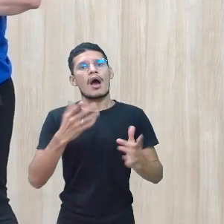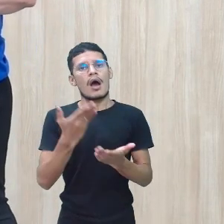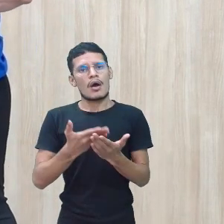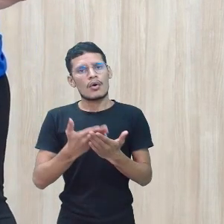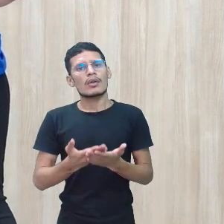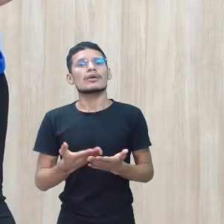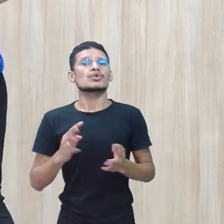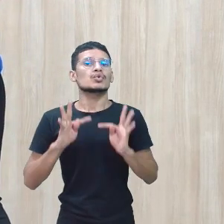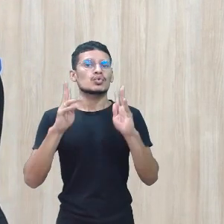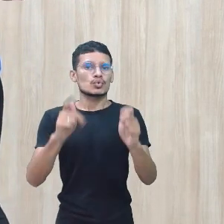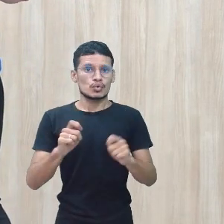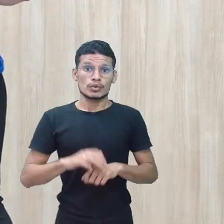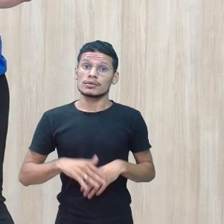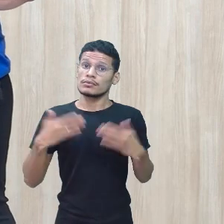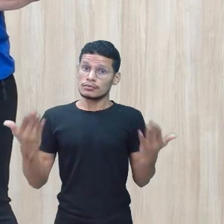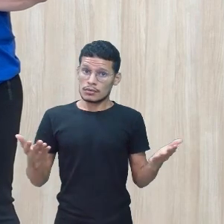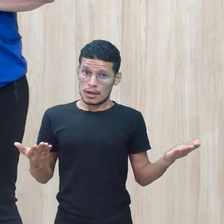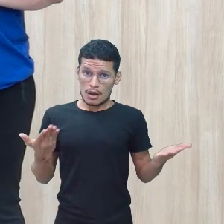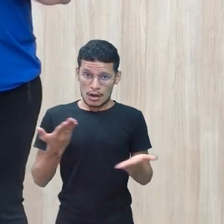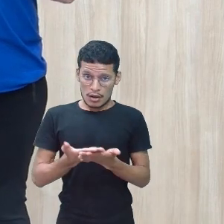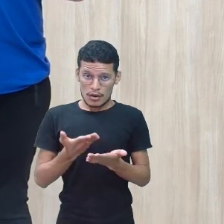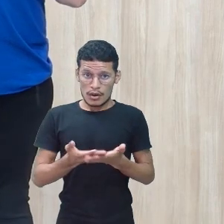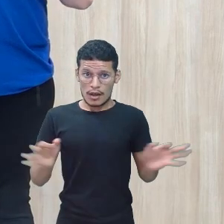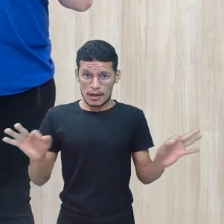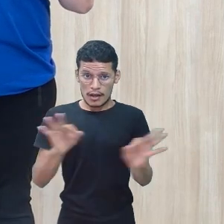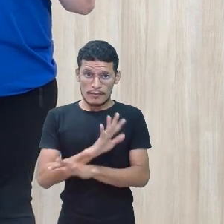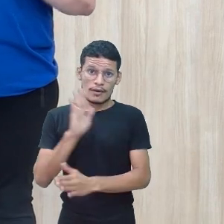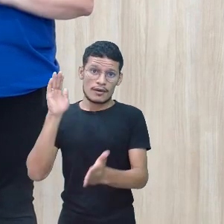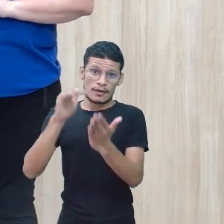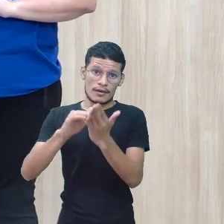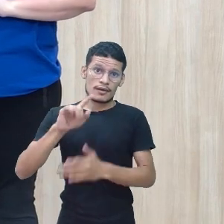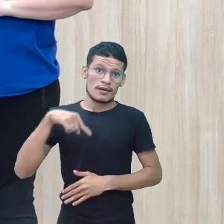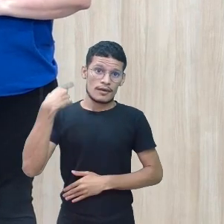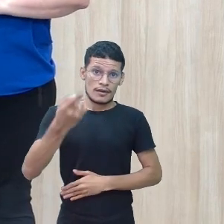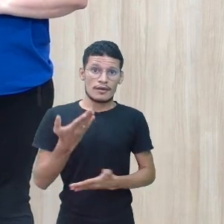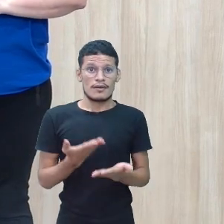vocês. Nossa aula chegou ao fim. Até mais.